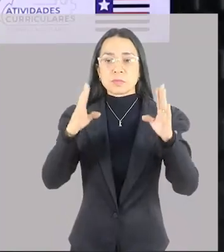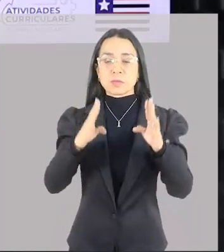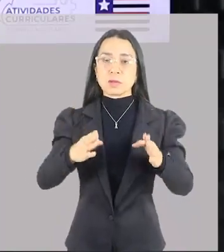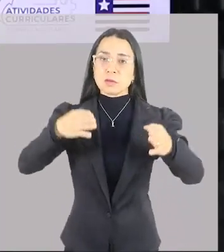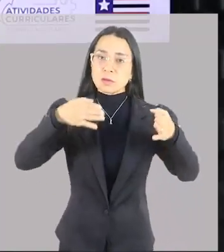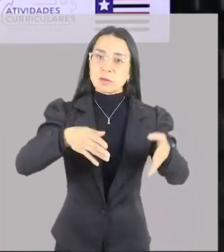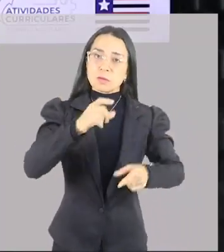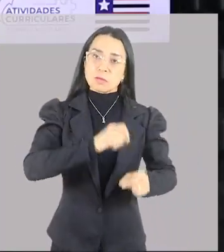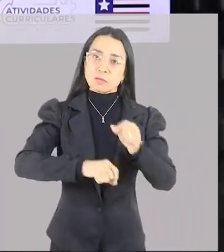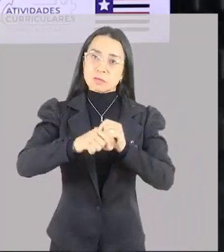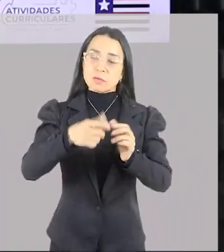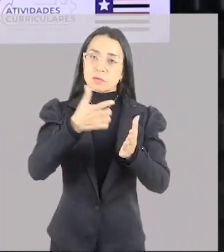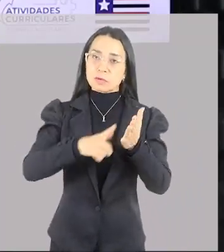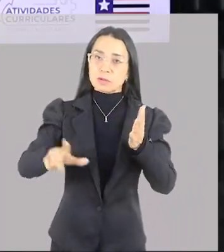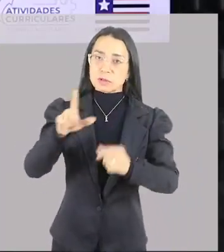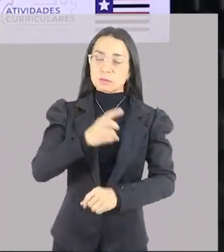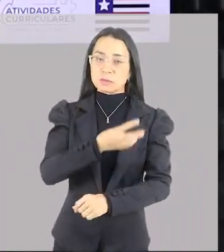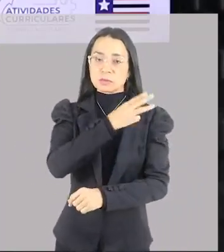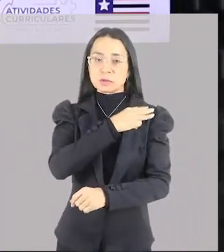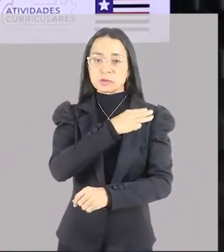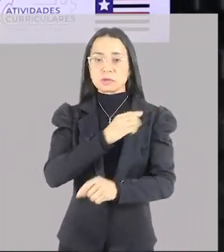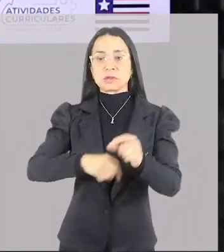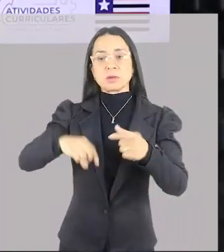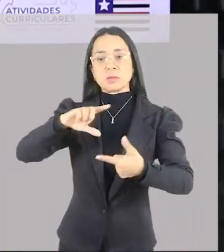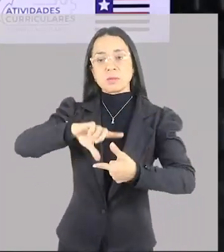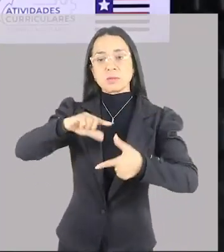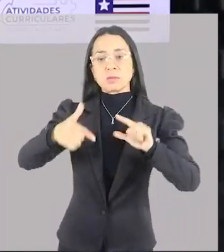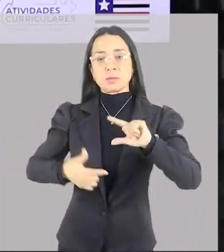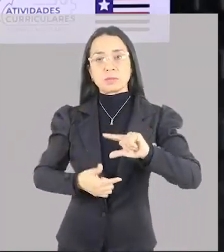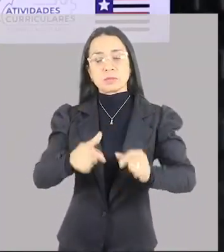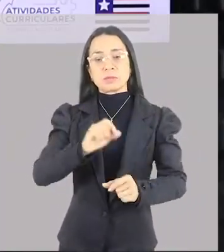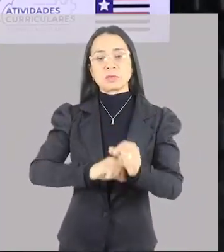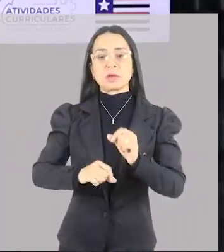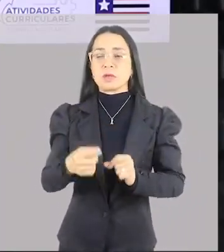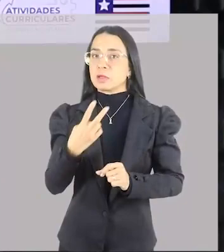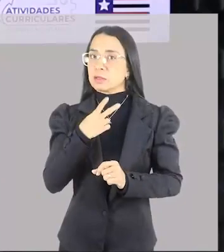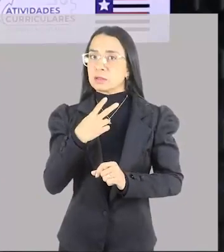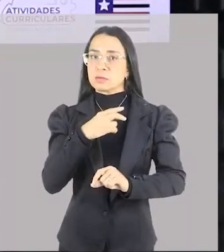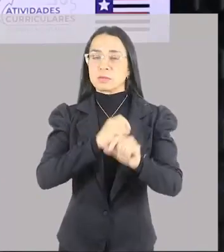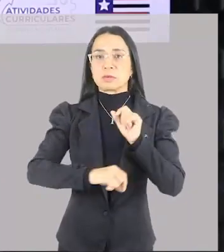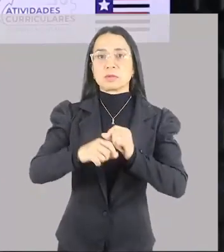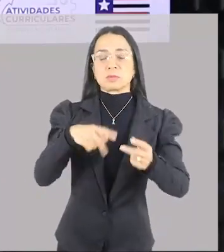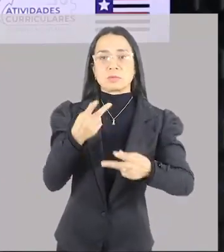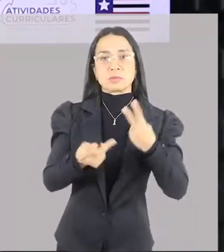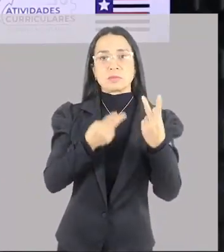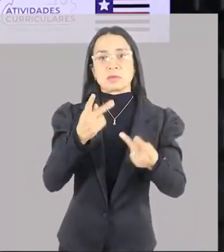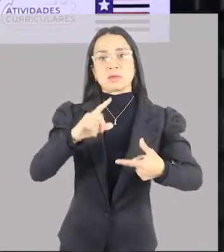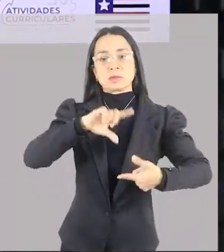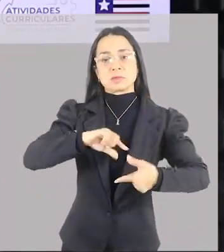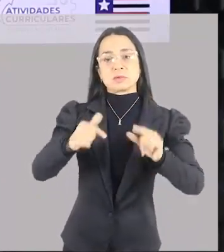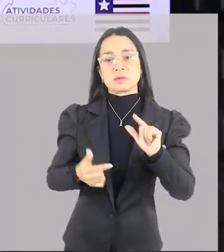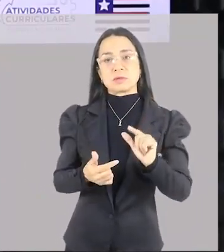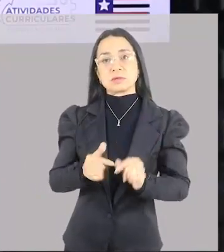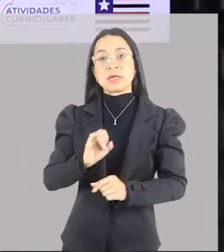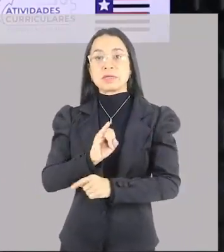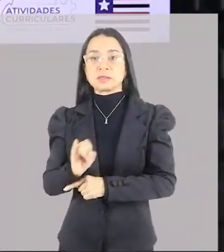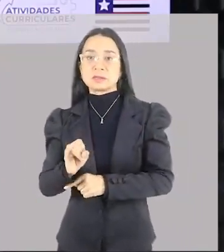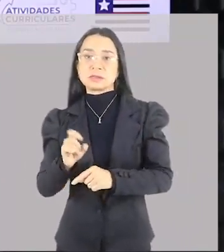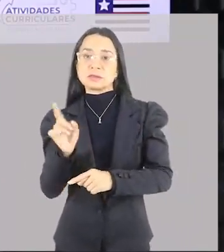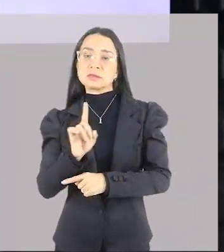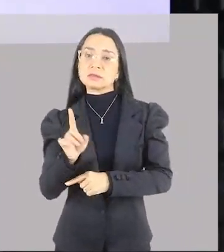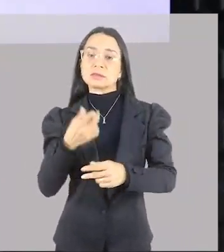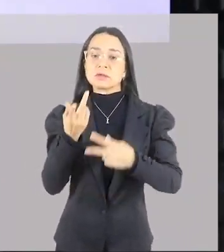para vocês de literatura na terceira série é modernismo. E não podemos falar de modernismo sem falarmos das vanguardas